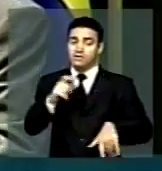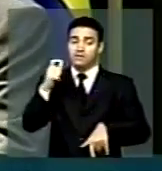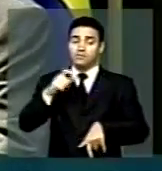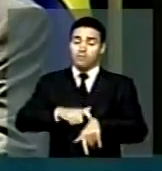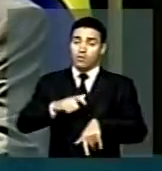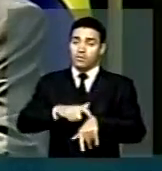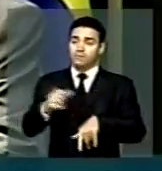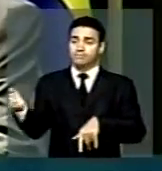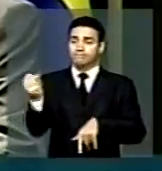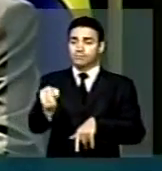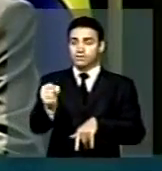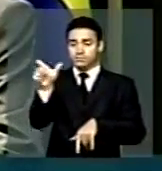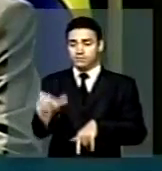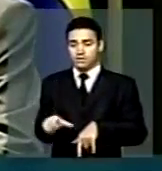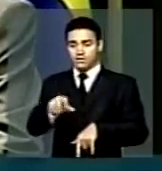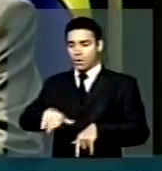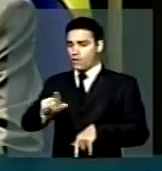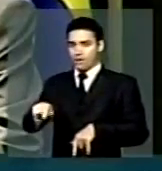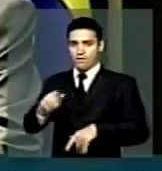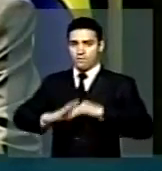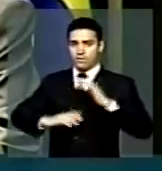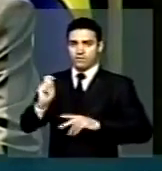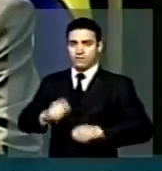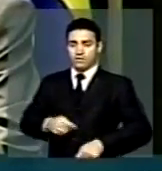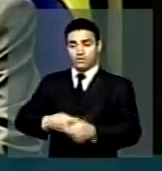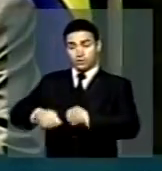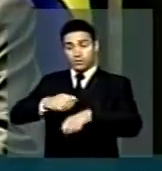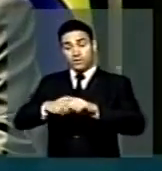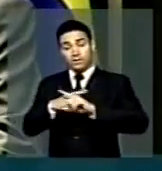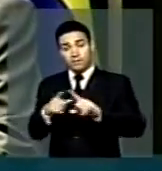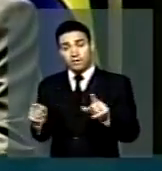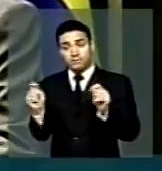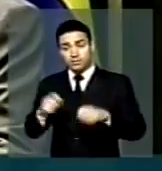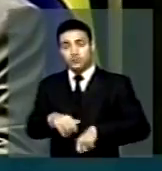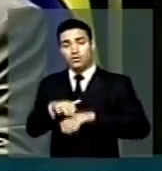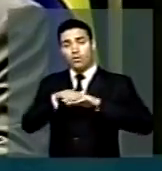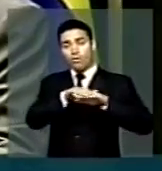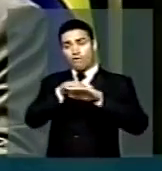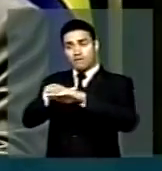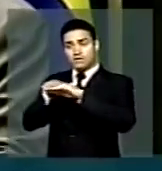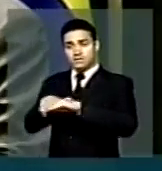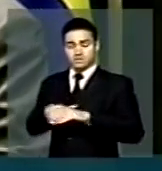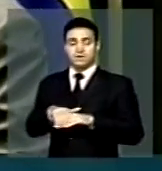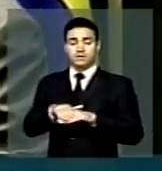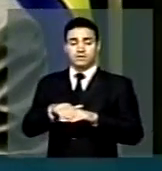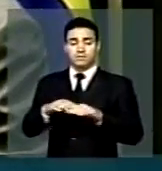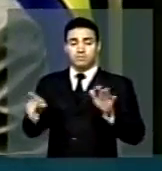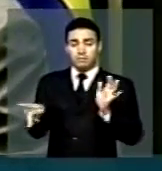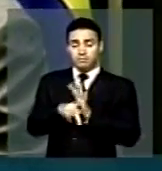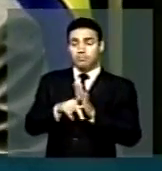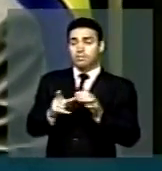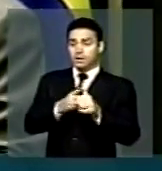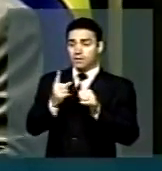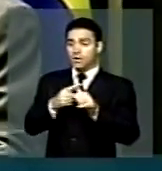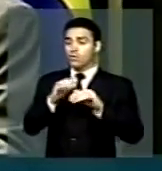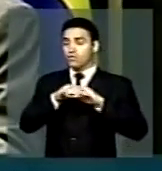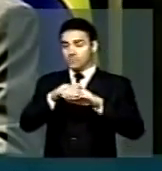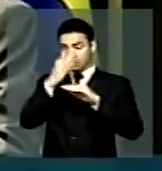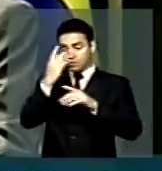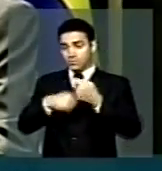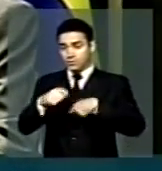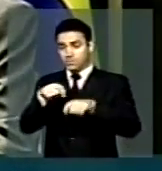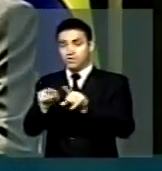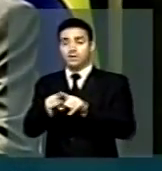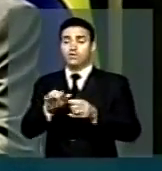alguém que, embora não economista, pudesse convencer os outros, primeiro os próprios economistas, depois ao